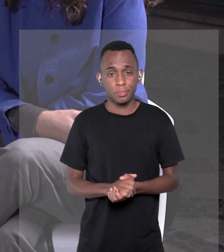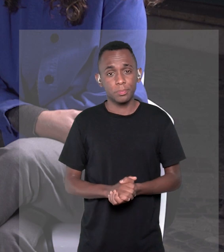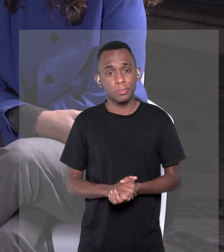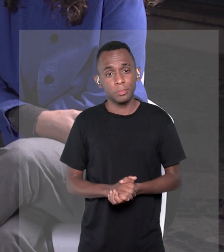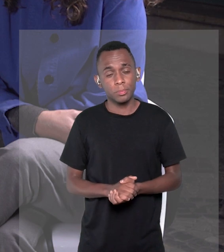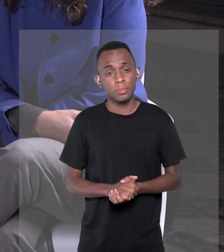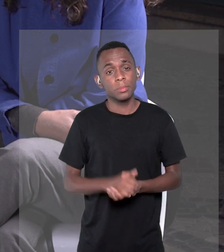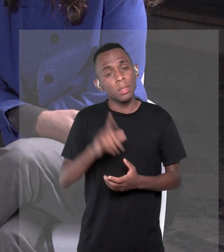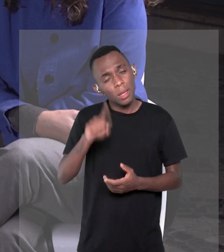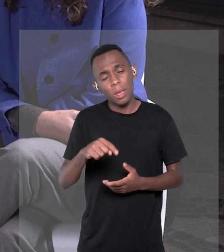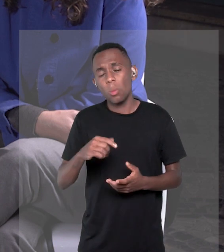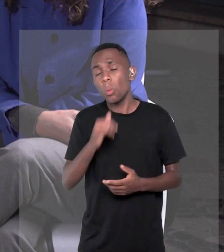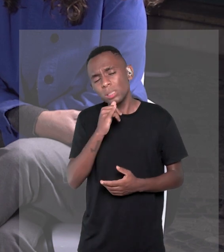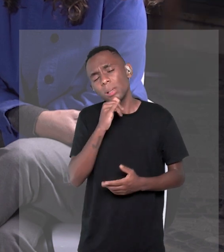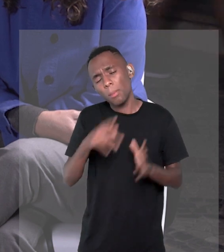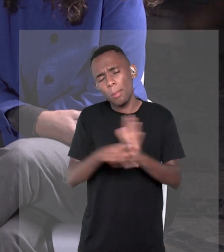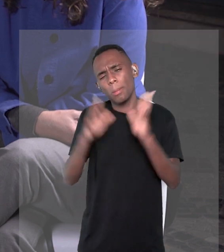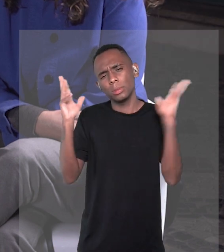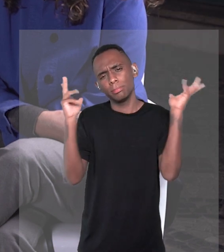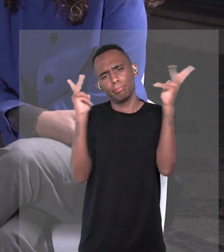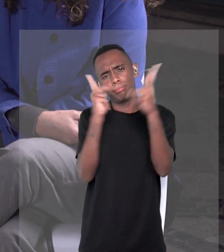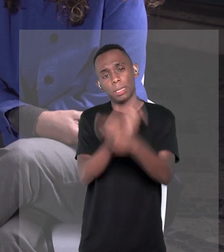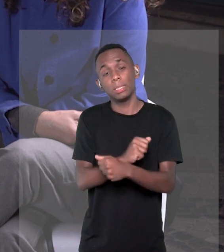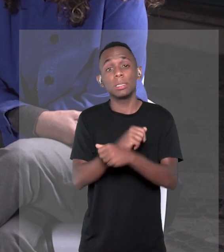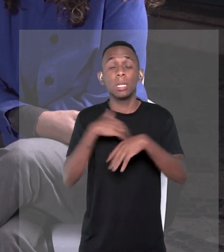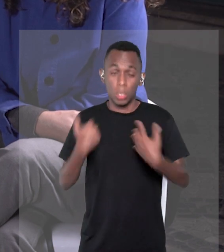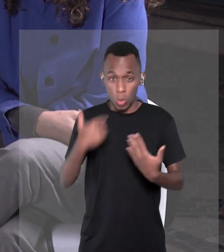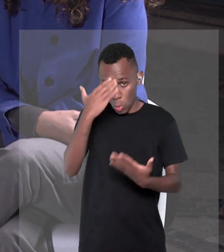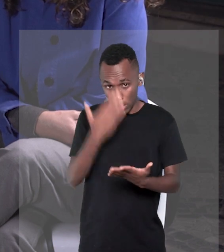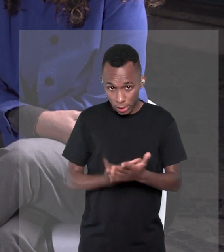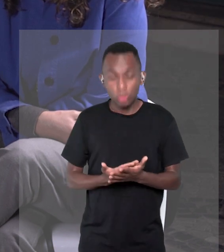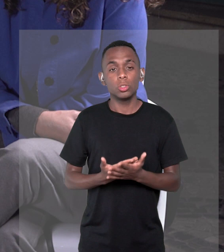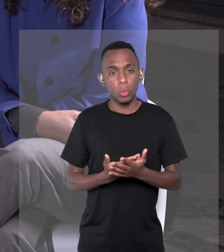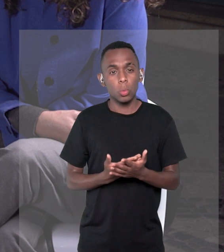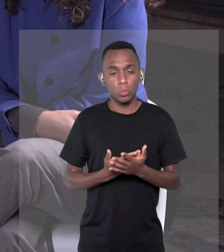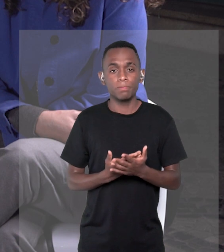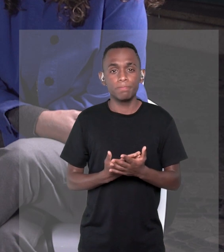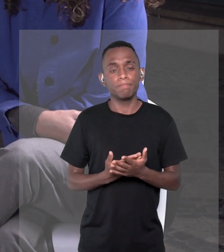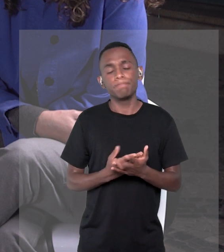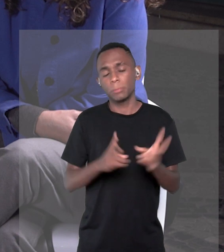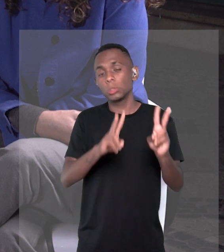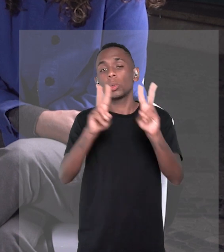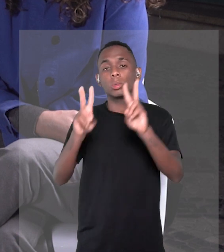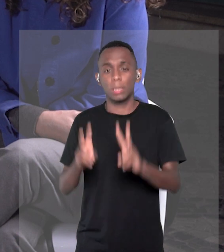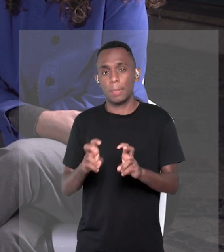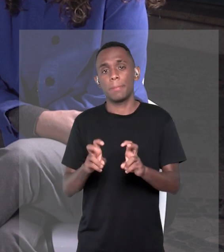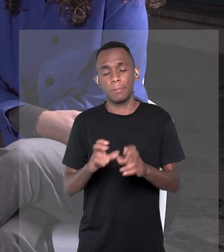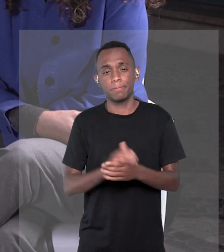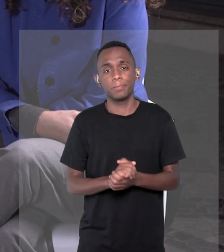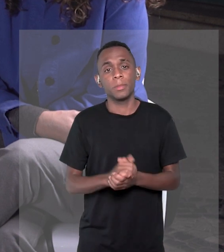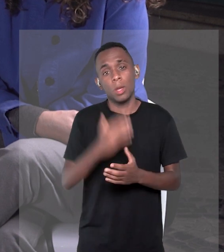bela literatura como é a sua, que é um exemplo de beleza. Então, eu